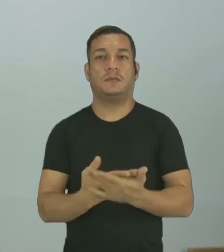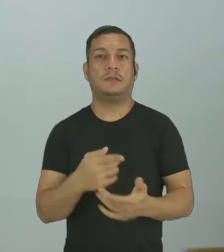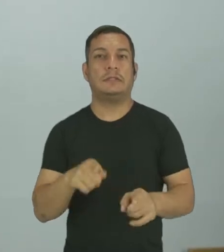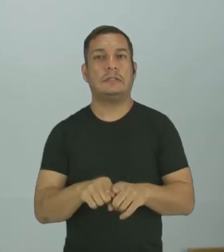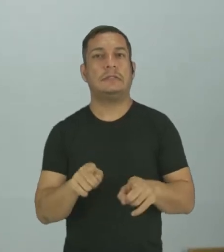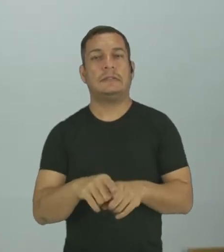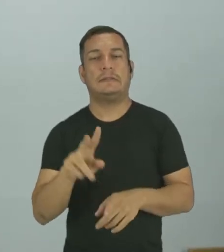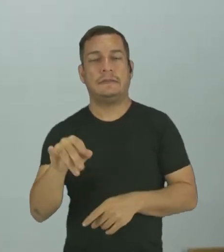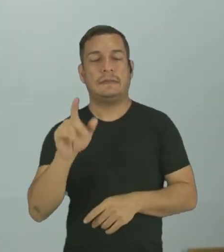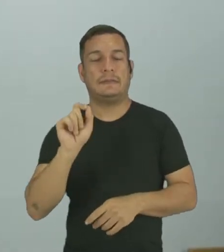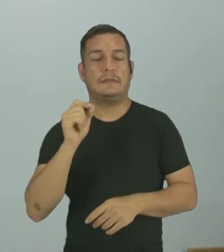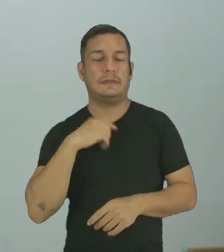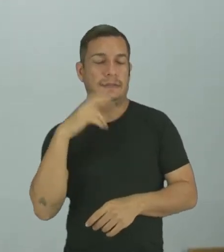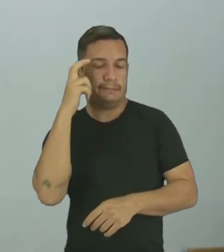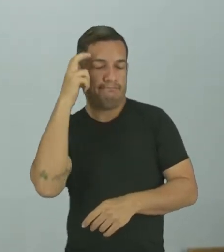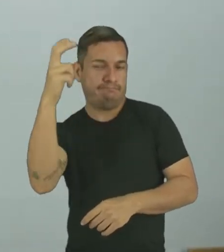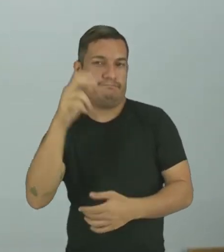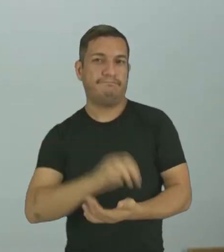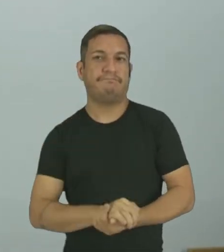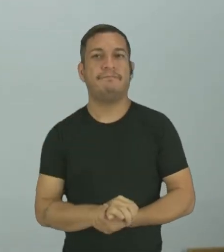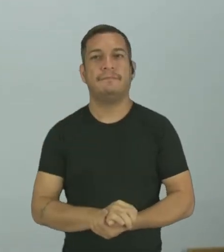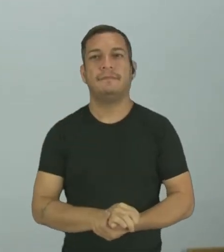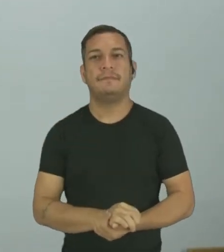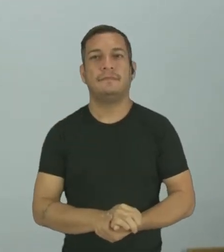vai ficar muito inteligente.